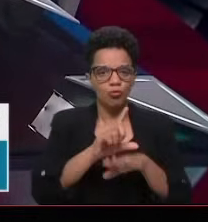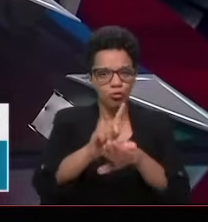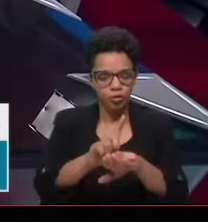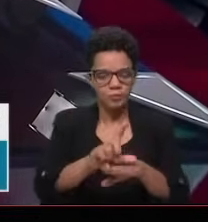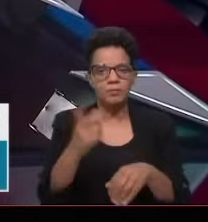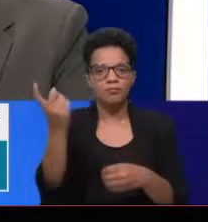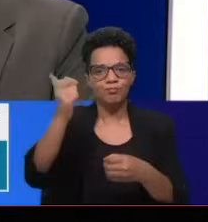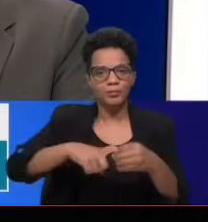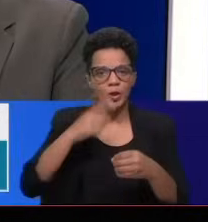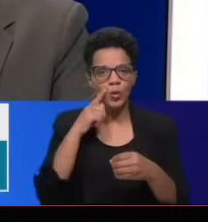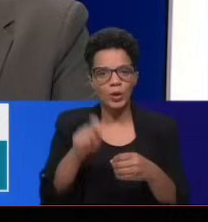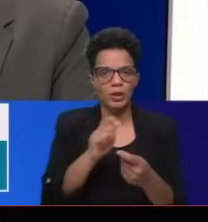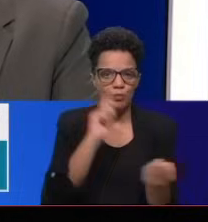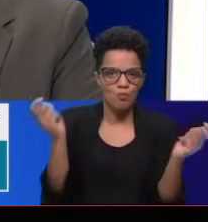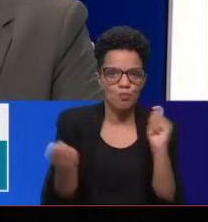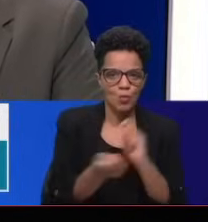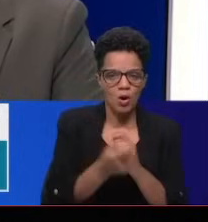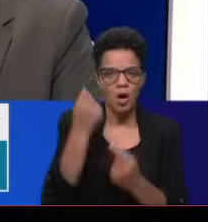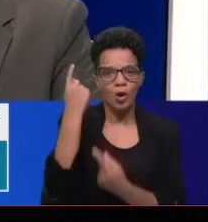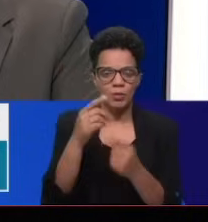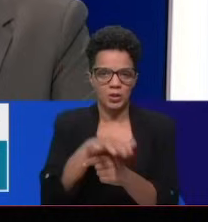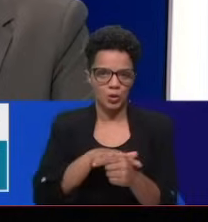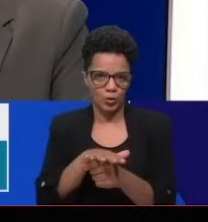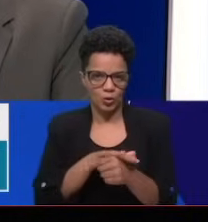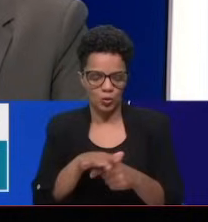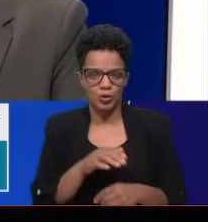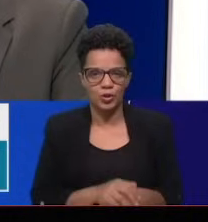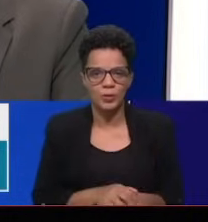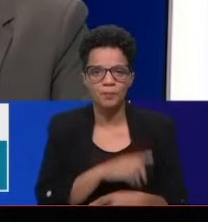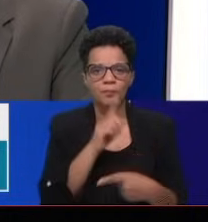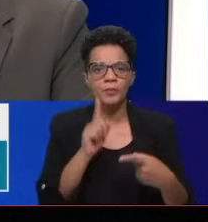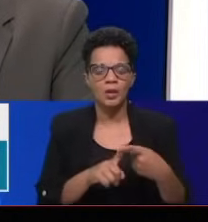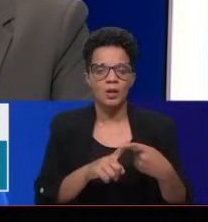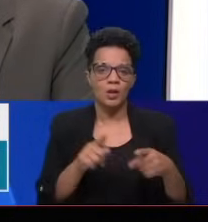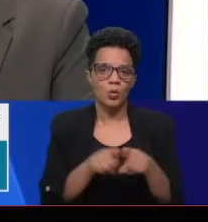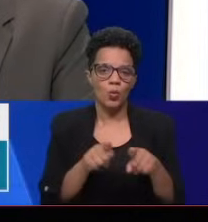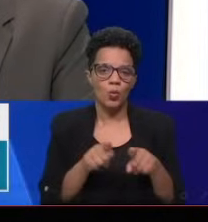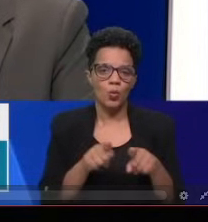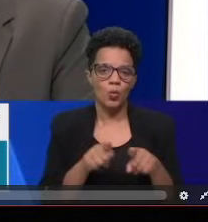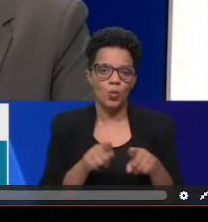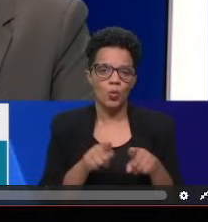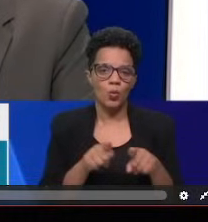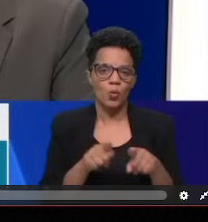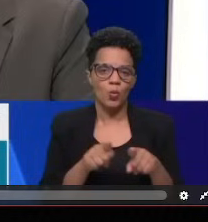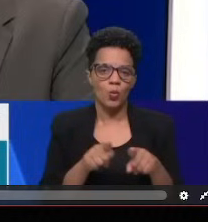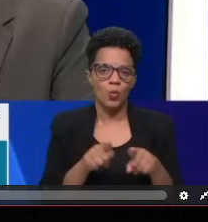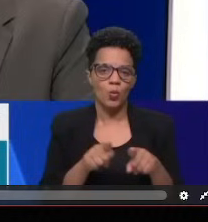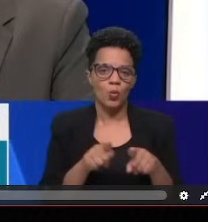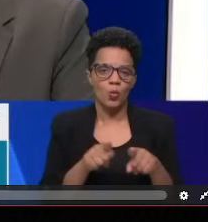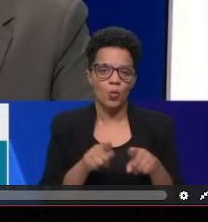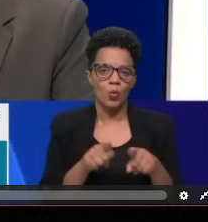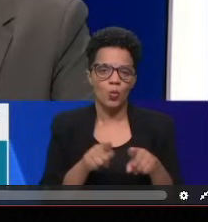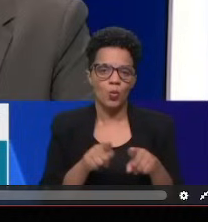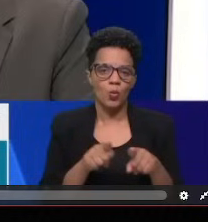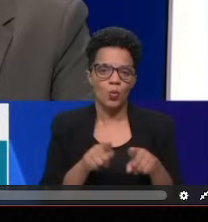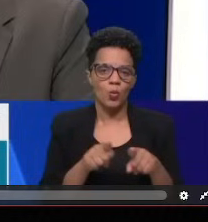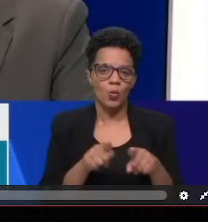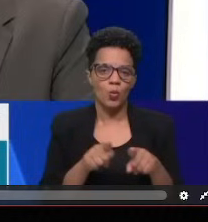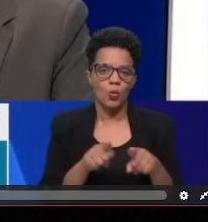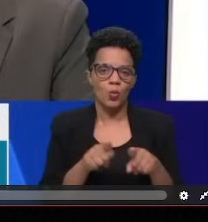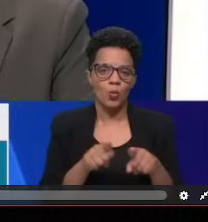altera substancialmente aqui alguns quadros desde logo o quadro da coesão porque será o país mais forte o t já está